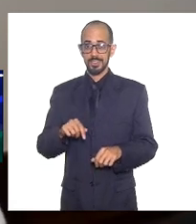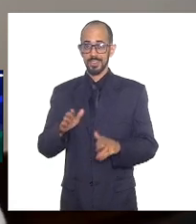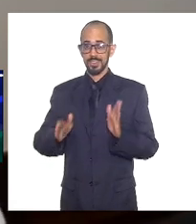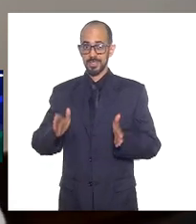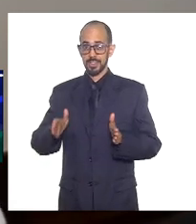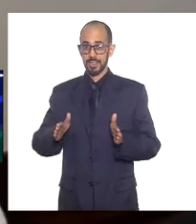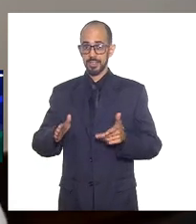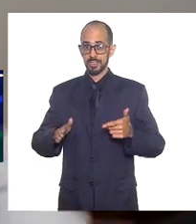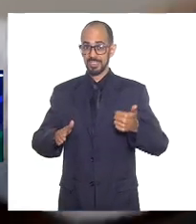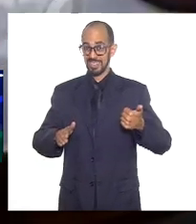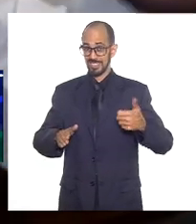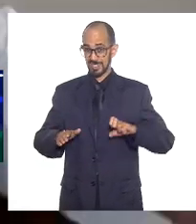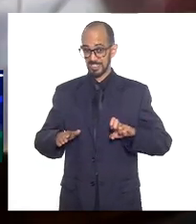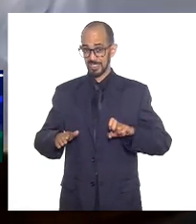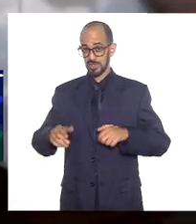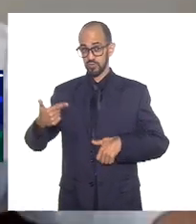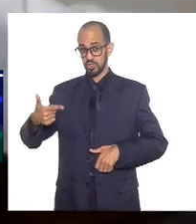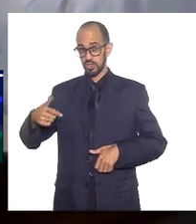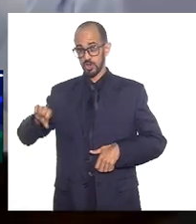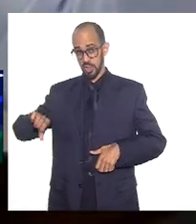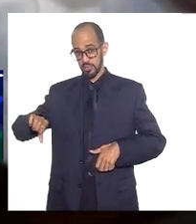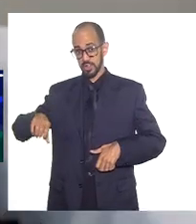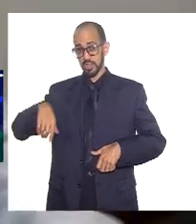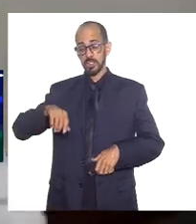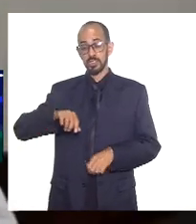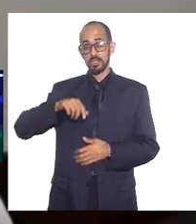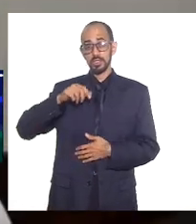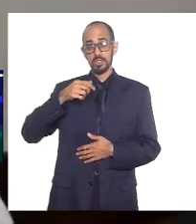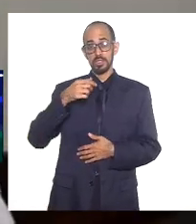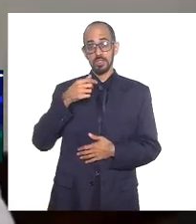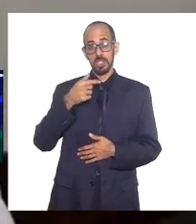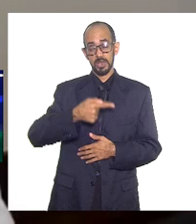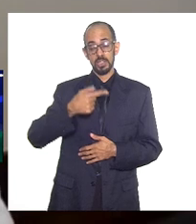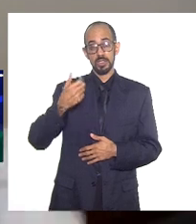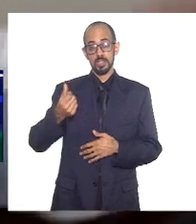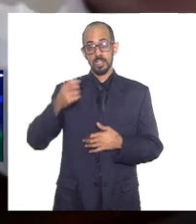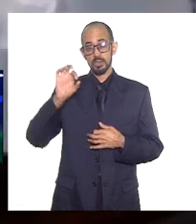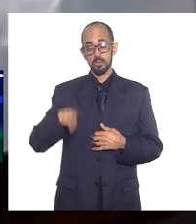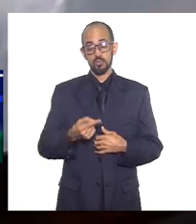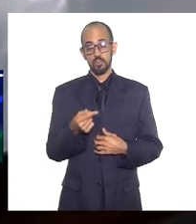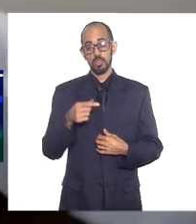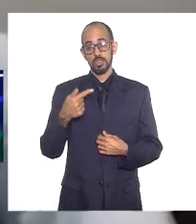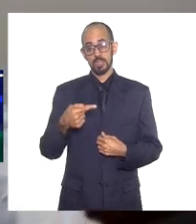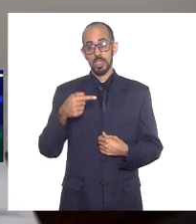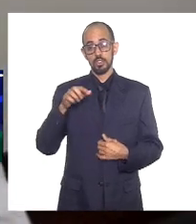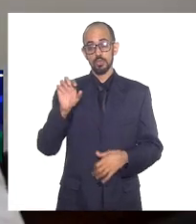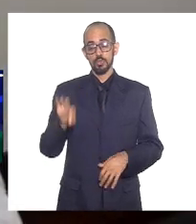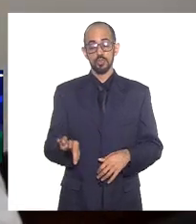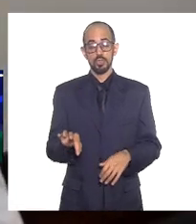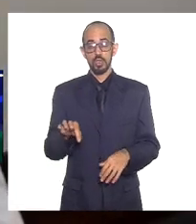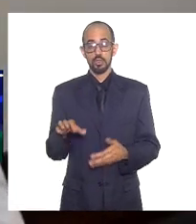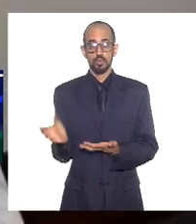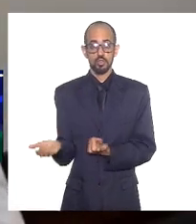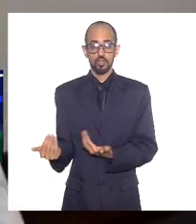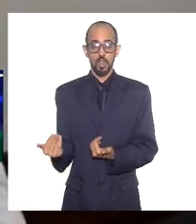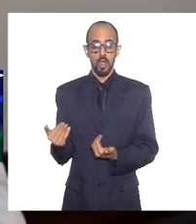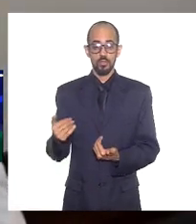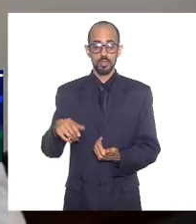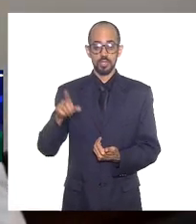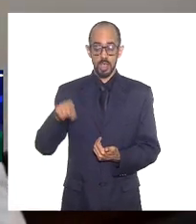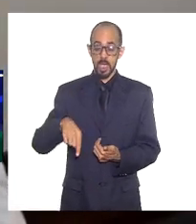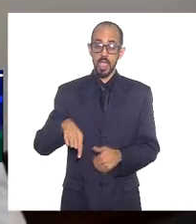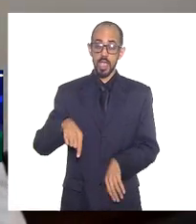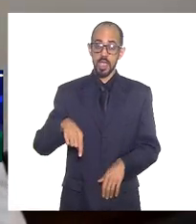15 a 29 anos, 66,7% dos jovens